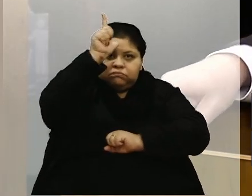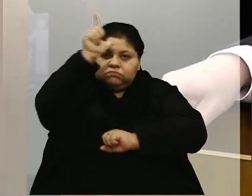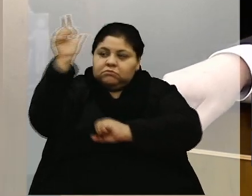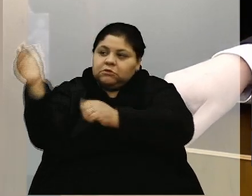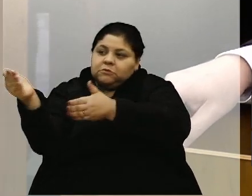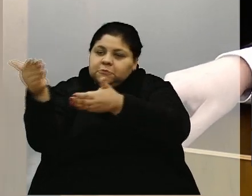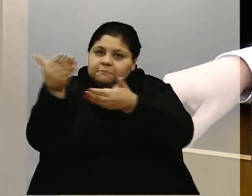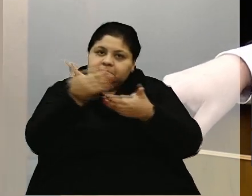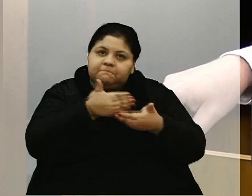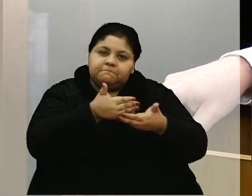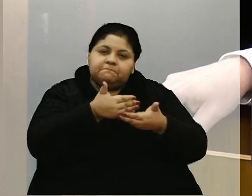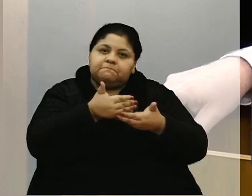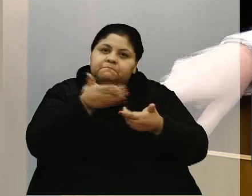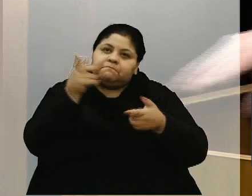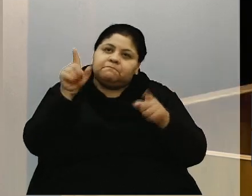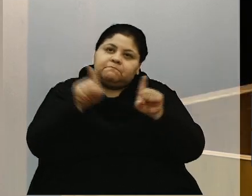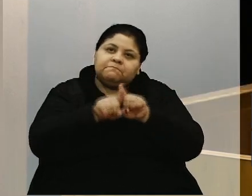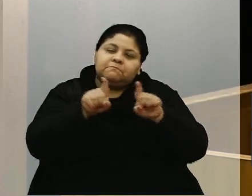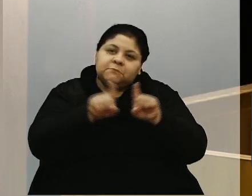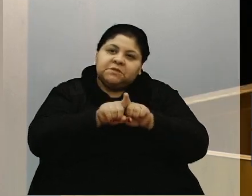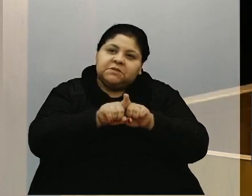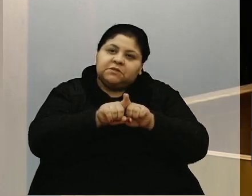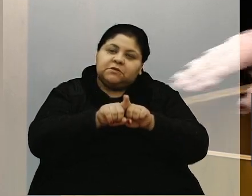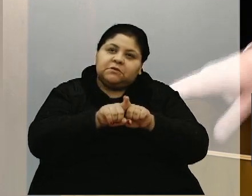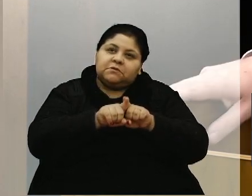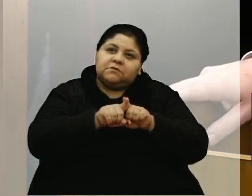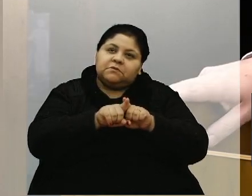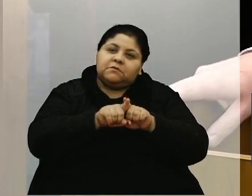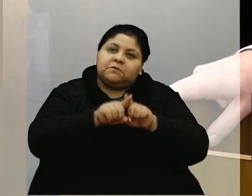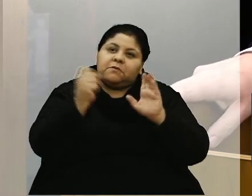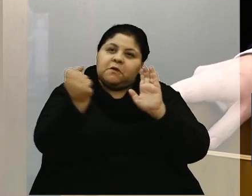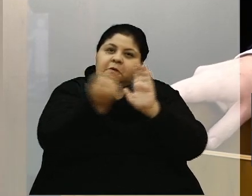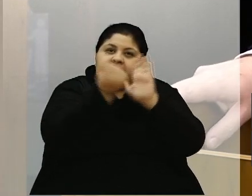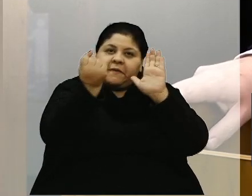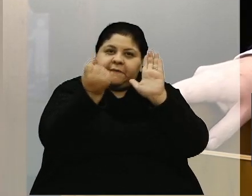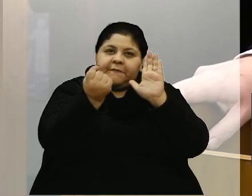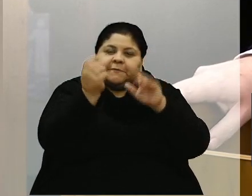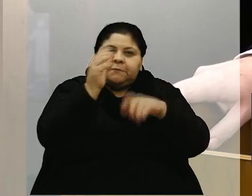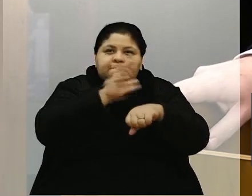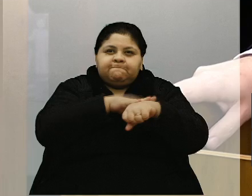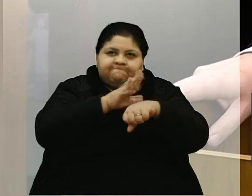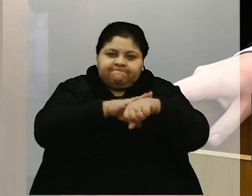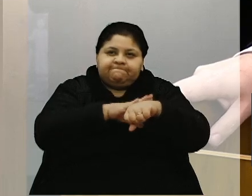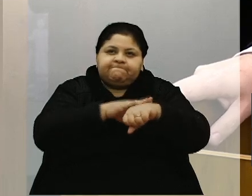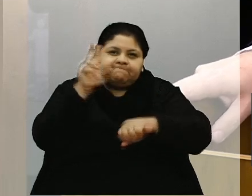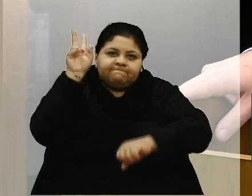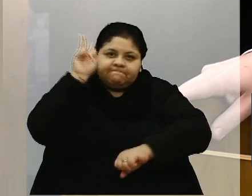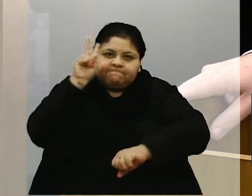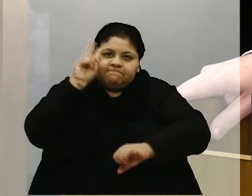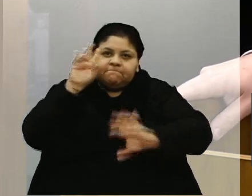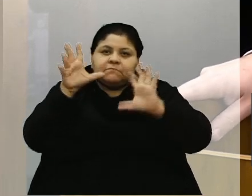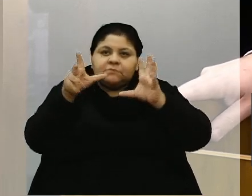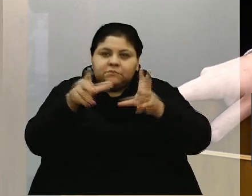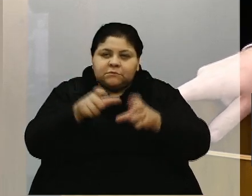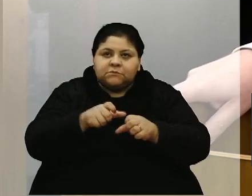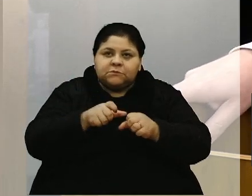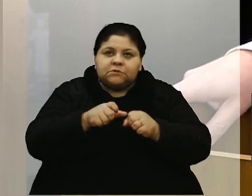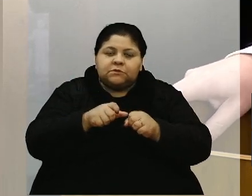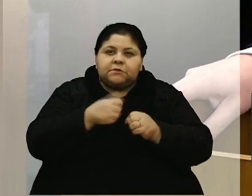que teve e também o registro desse momento histórico que todos nós, né, de